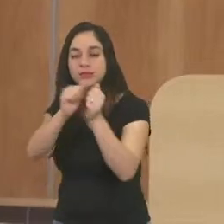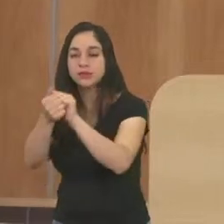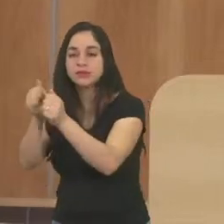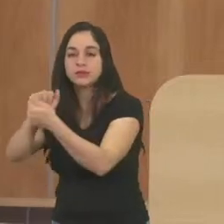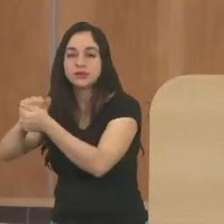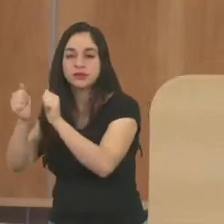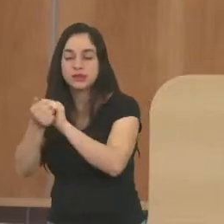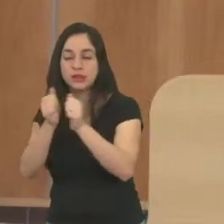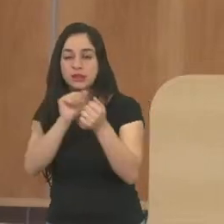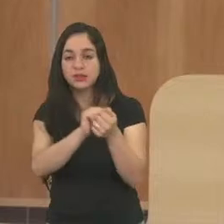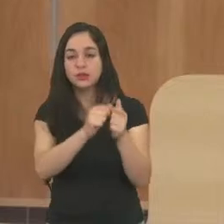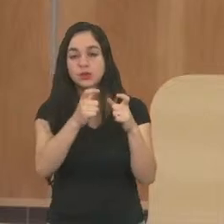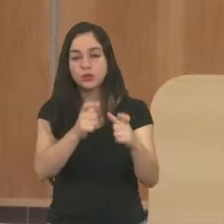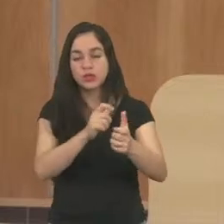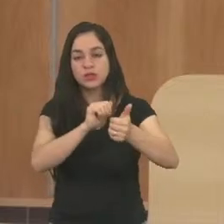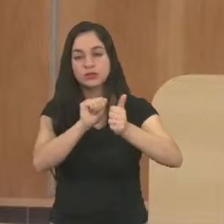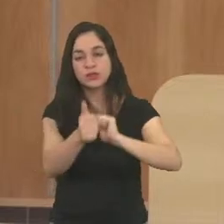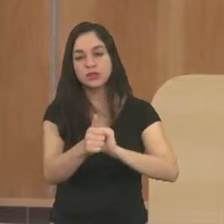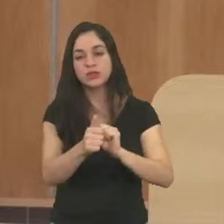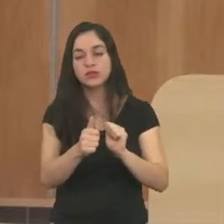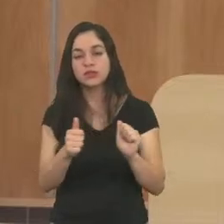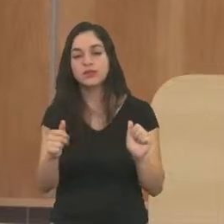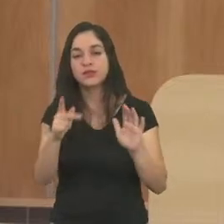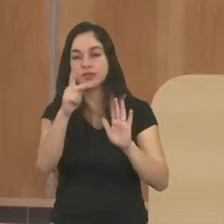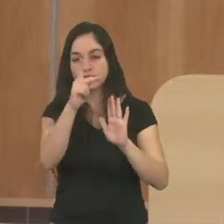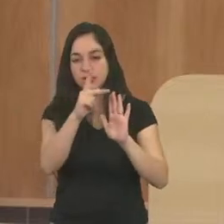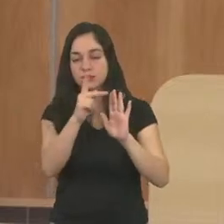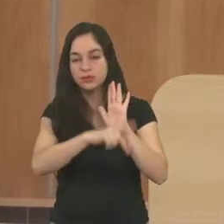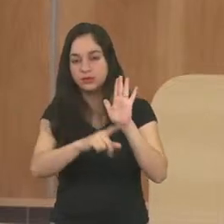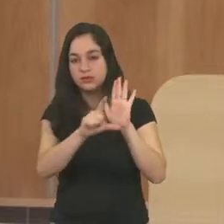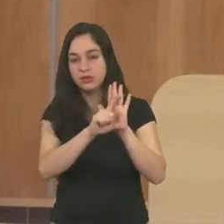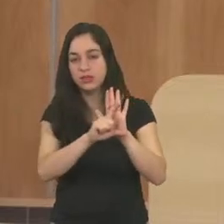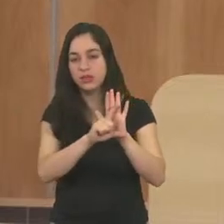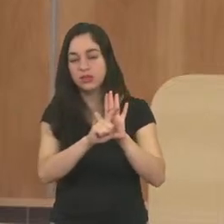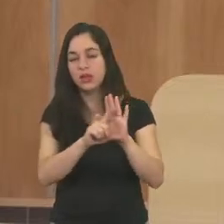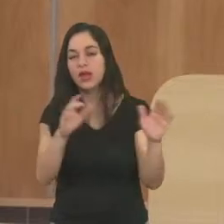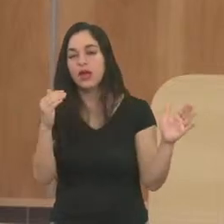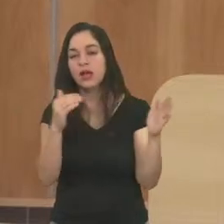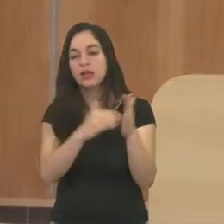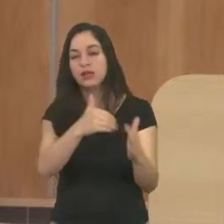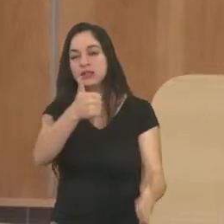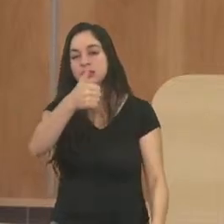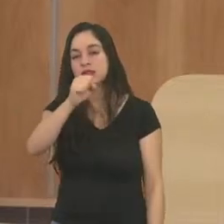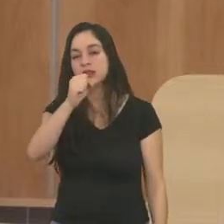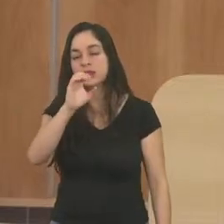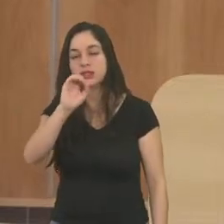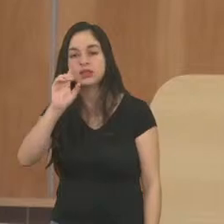à disposição desta lei será de até 180 dias.